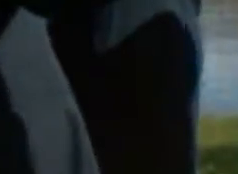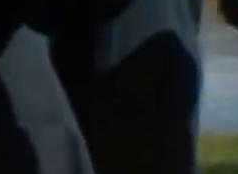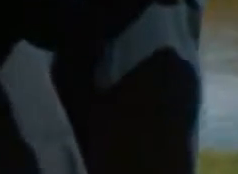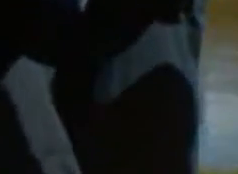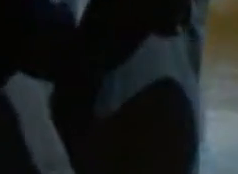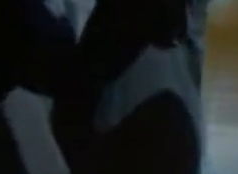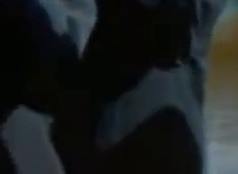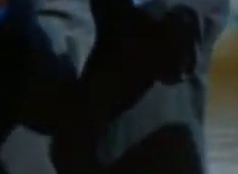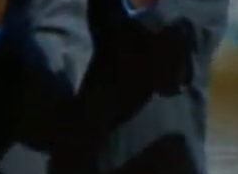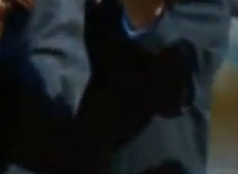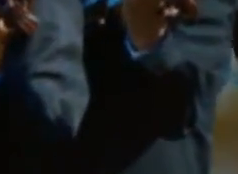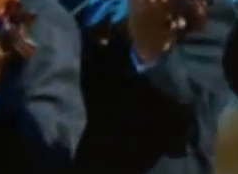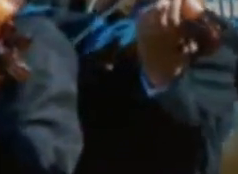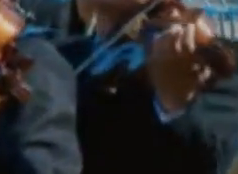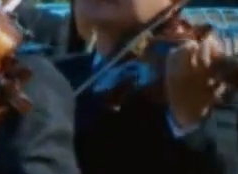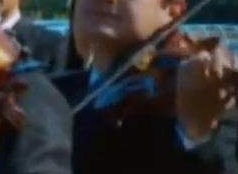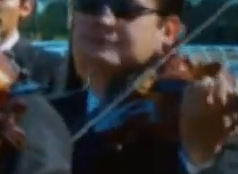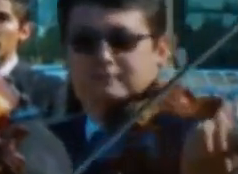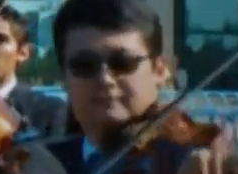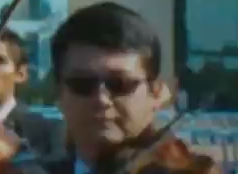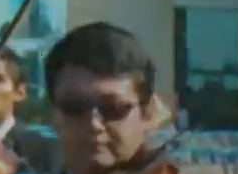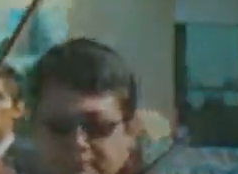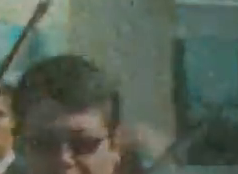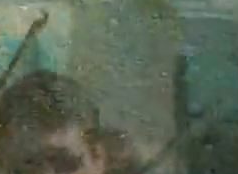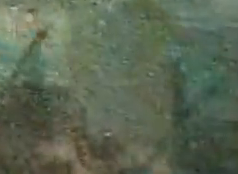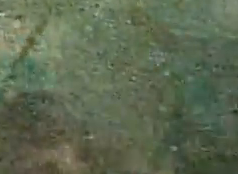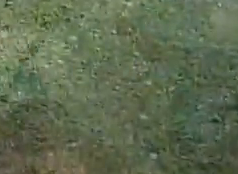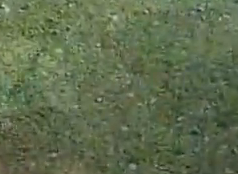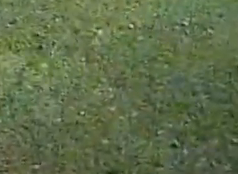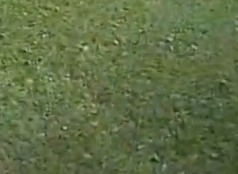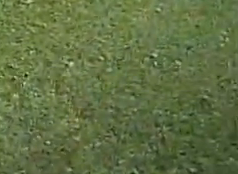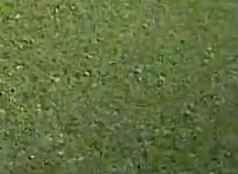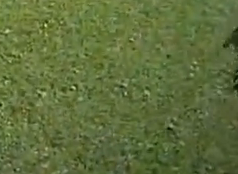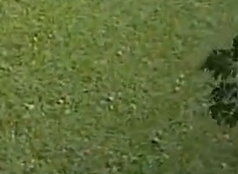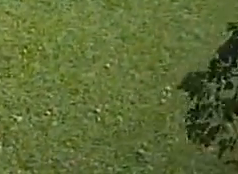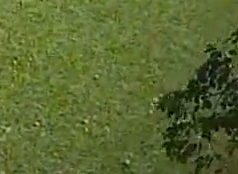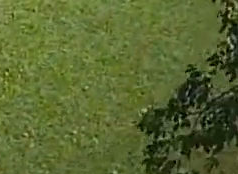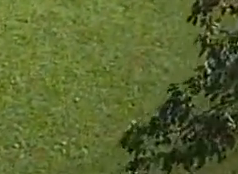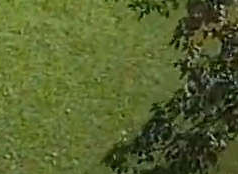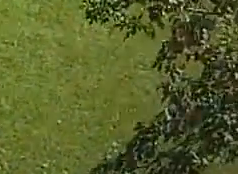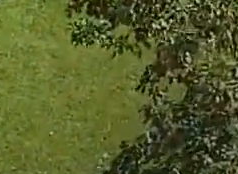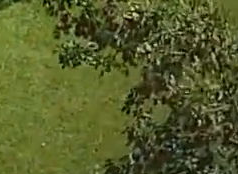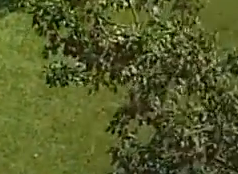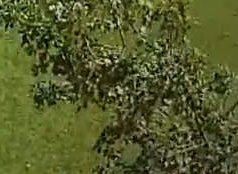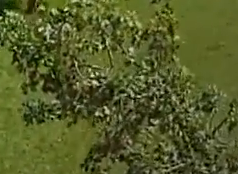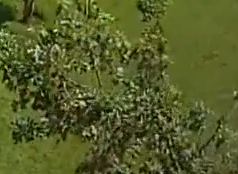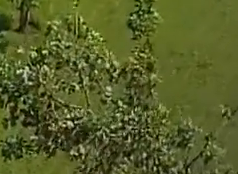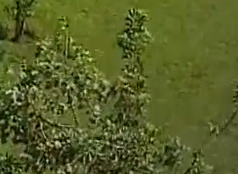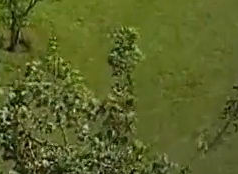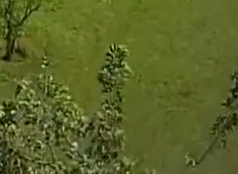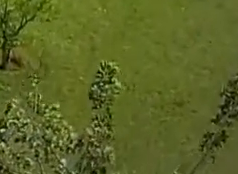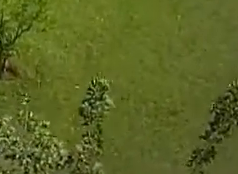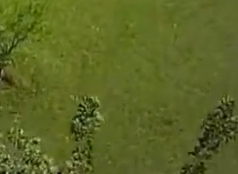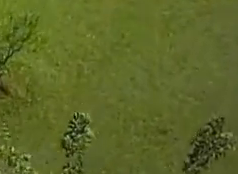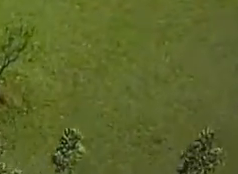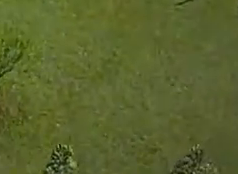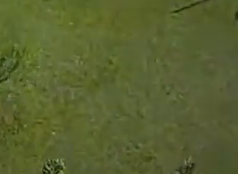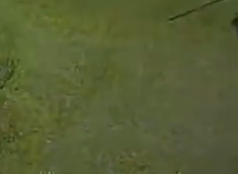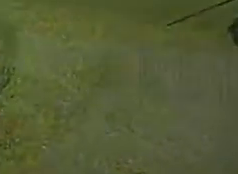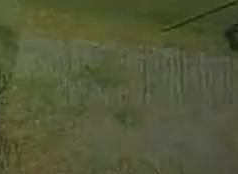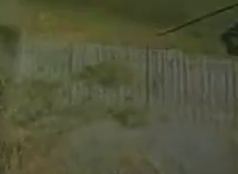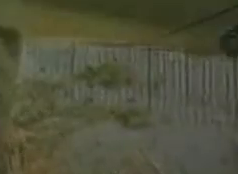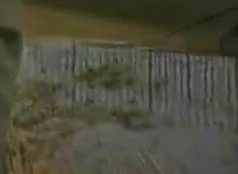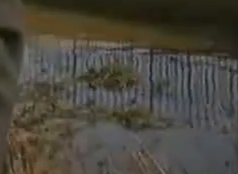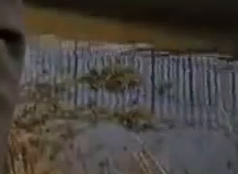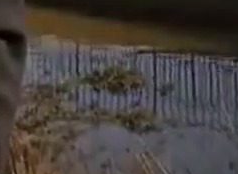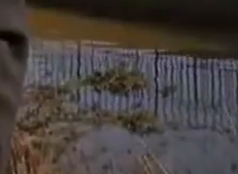Ó liberdade, desafio nosso peito a própria morte. Ó pátria